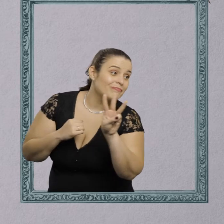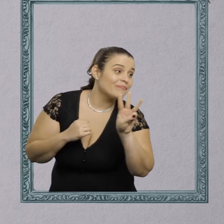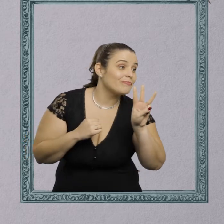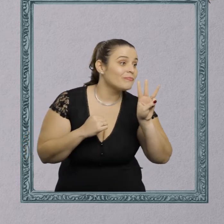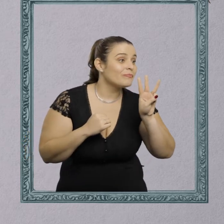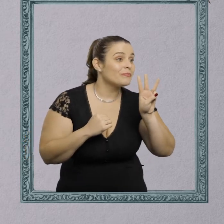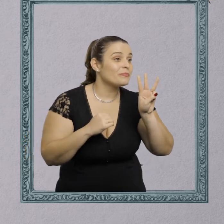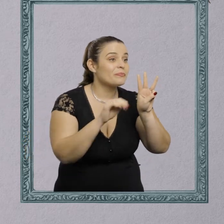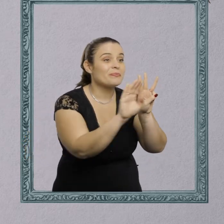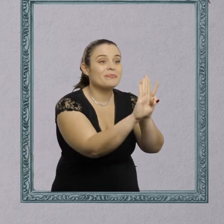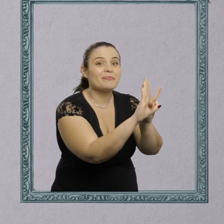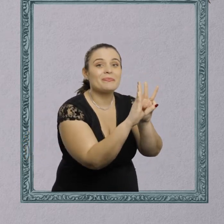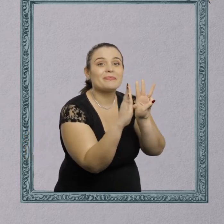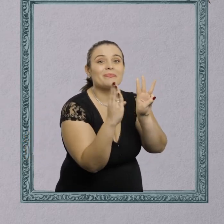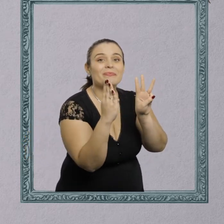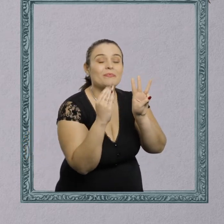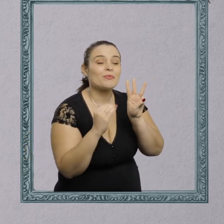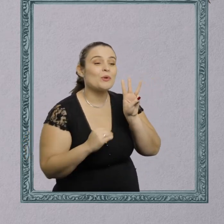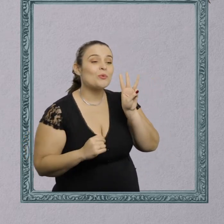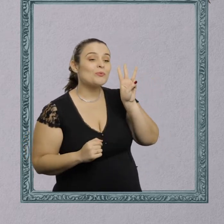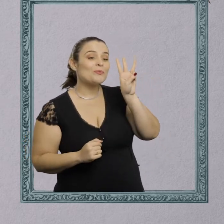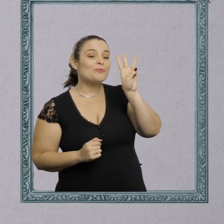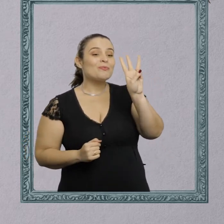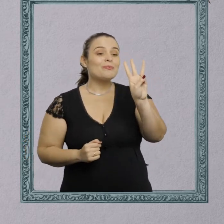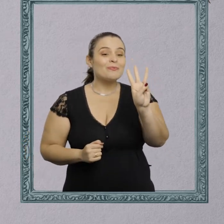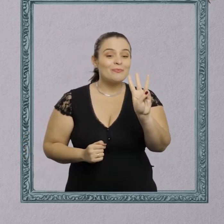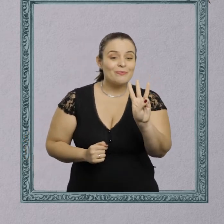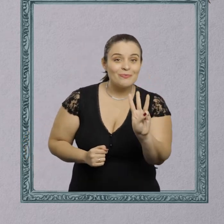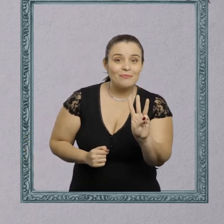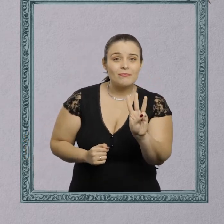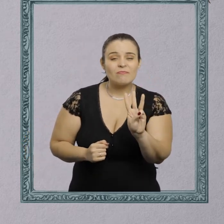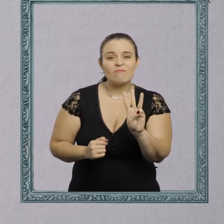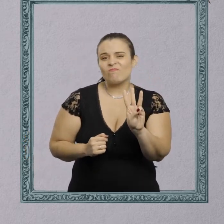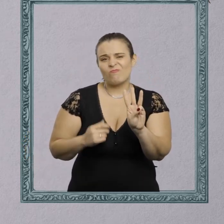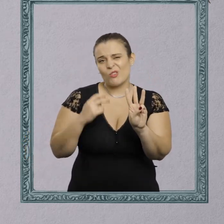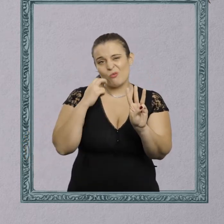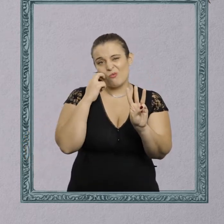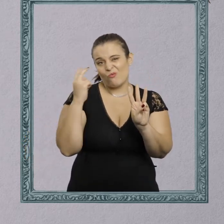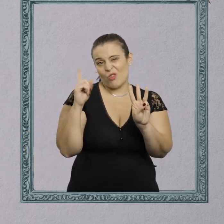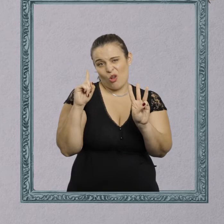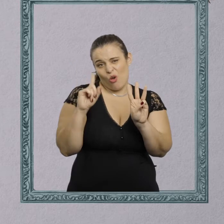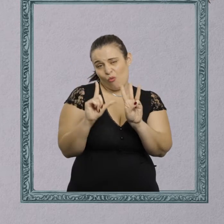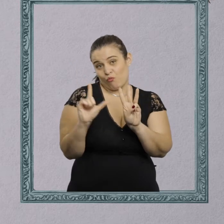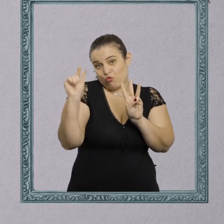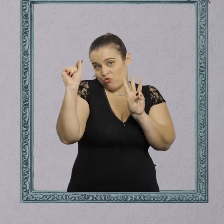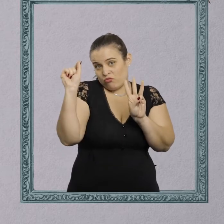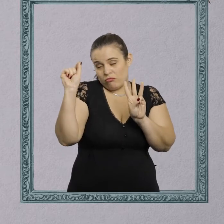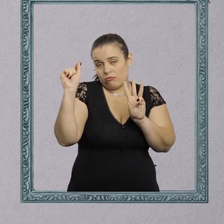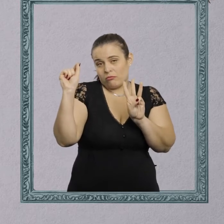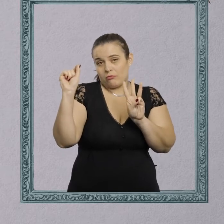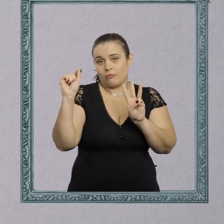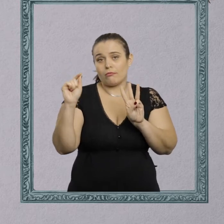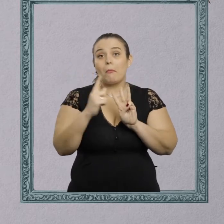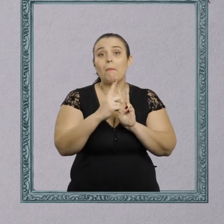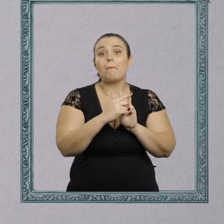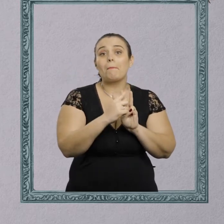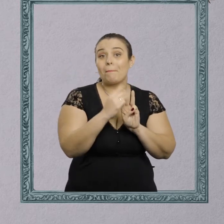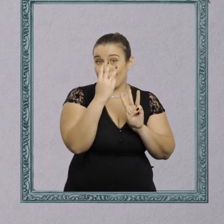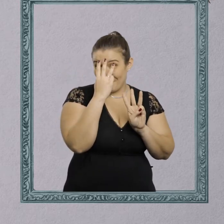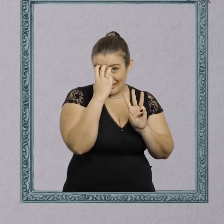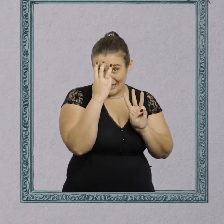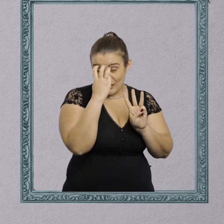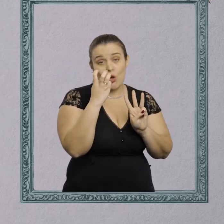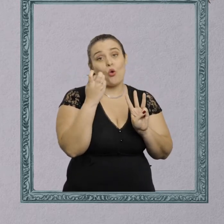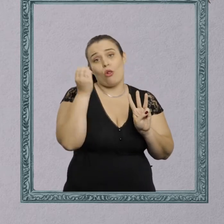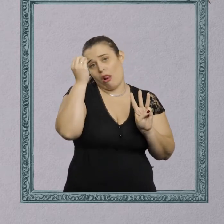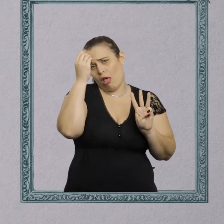aberta. Eles pousaram no chão do quarto. Eles não tinham vergonha do que fizeram. Miguel não lembrava daquela